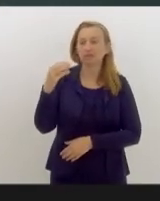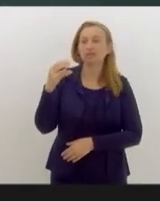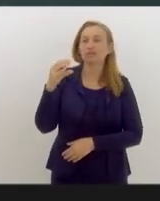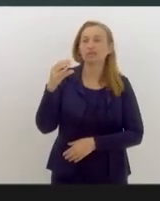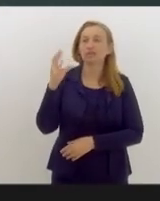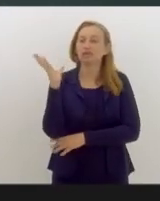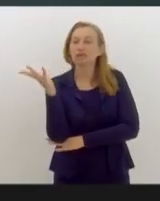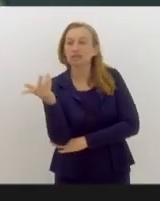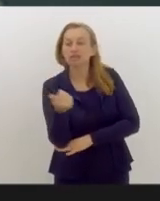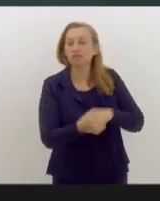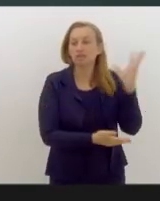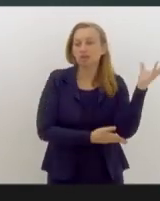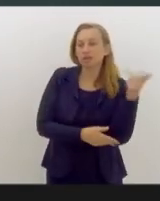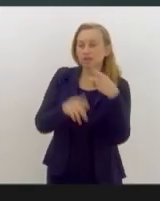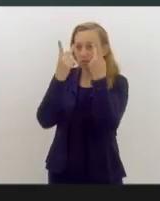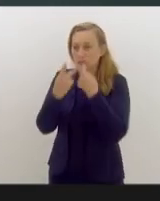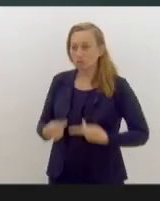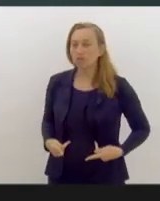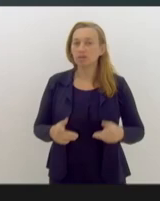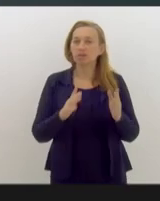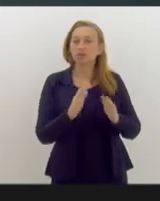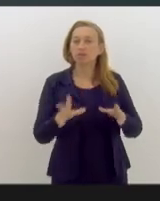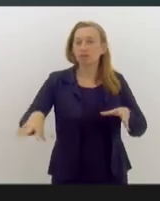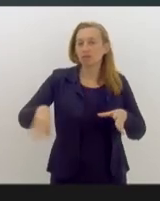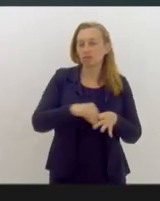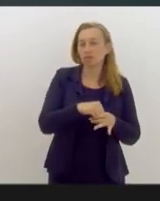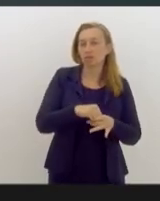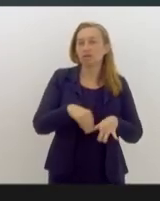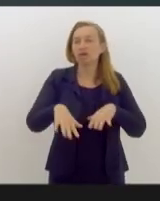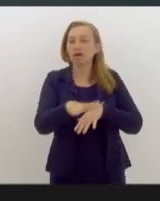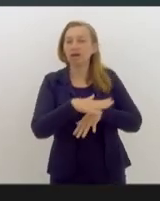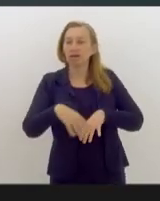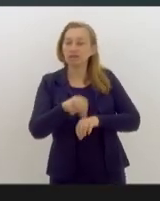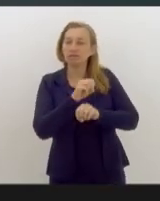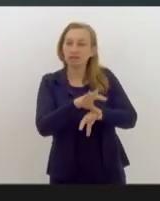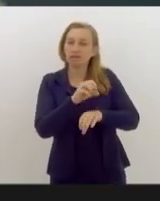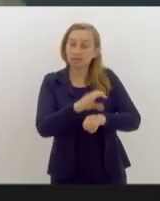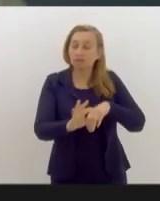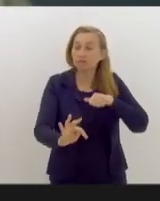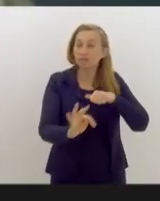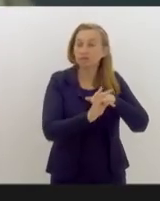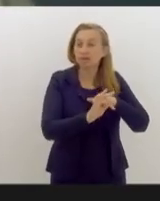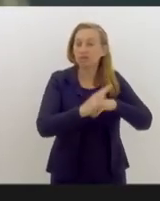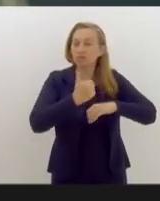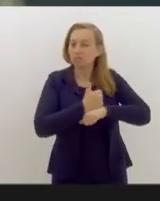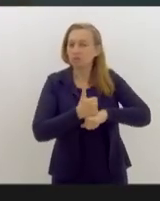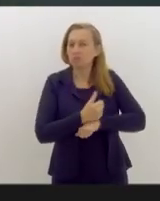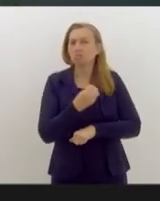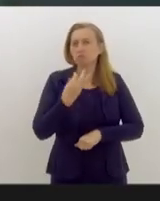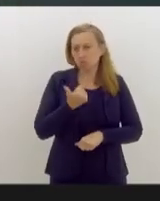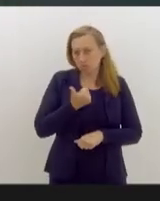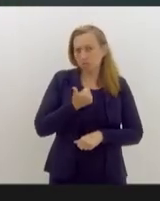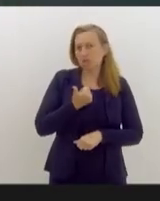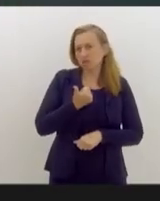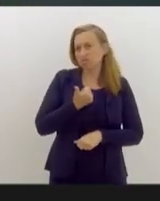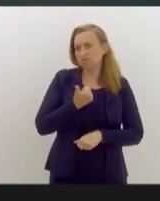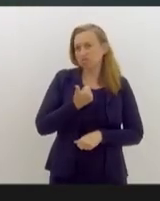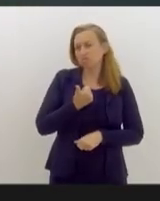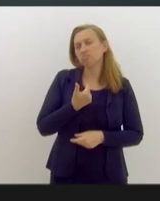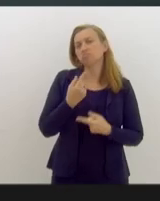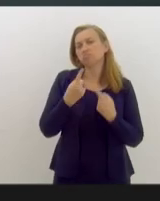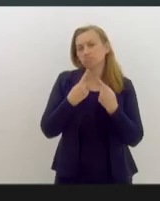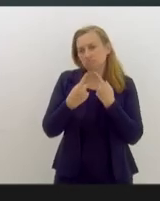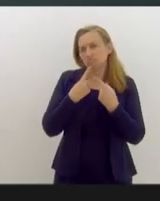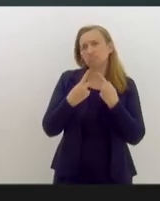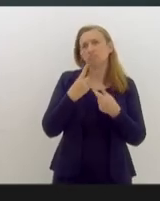humanas, e foi incluída a área de ensino técnico profissional. Até aí tudo bem, resgatou um debate